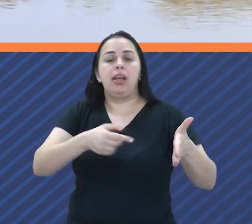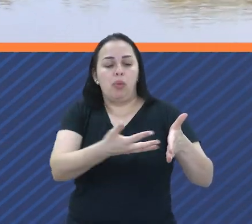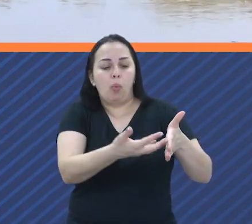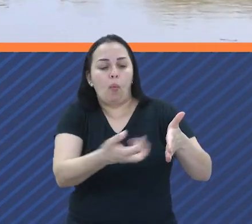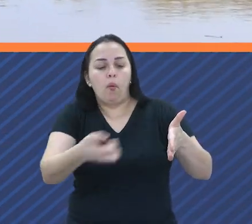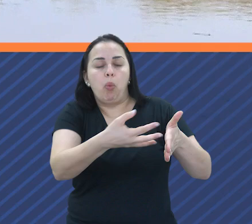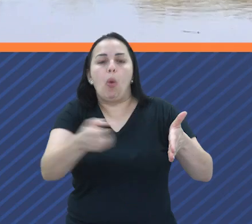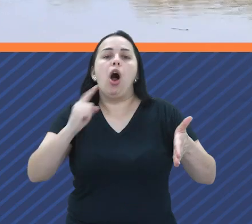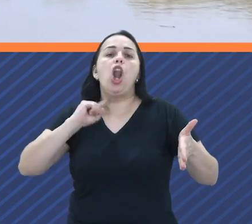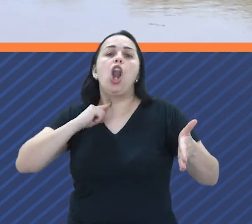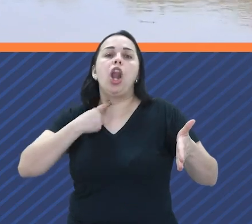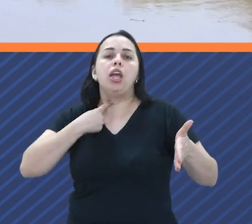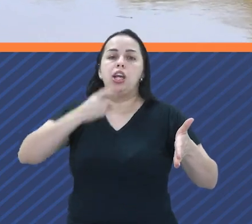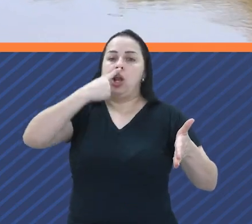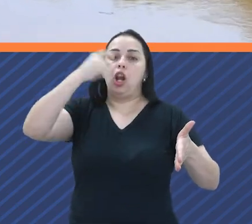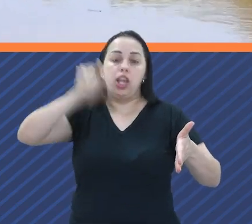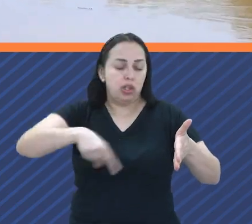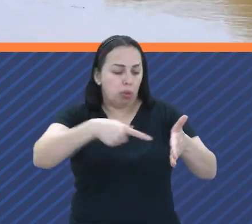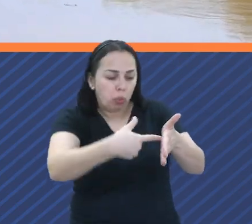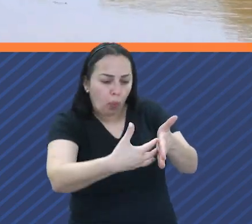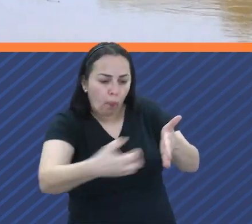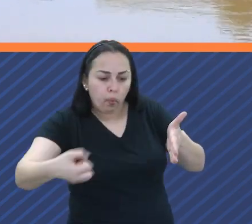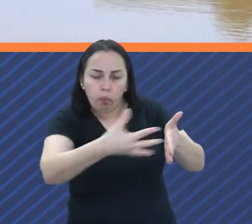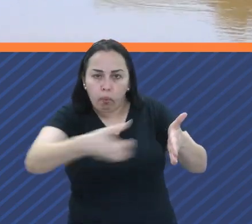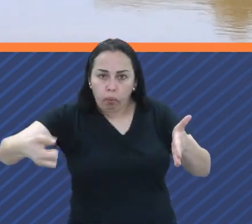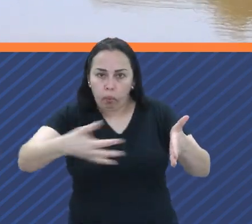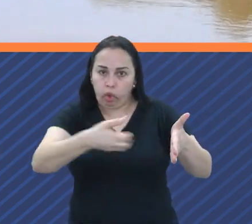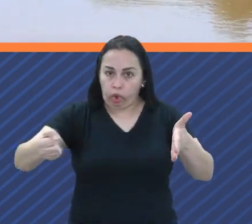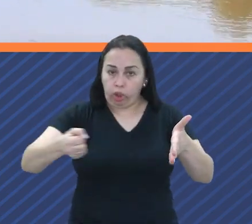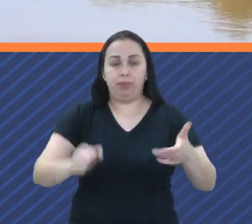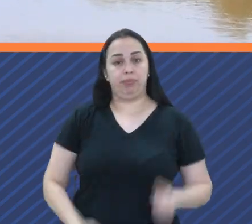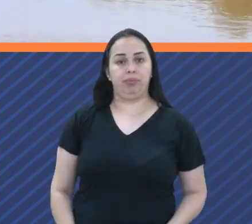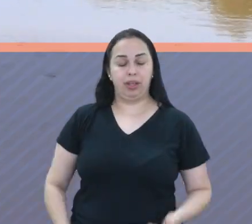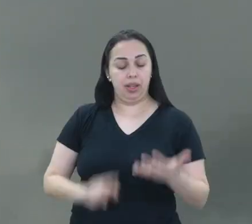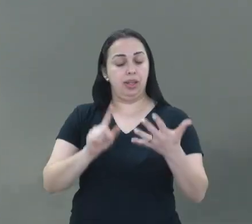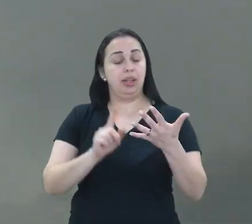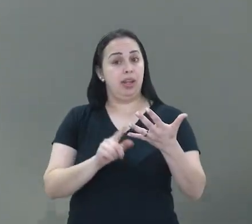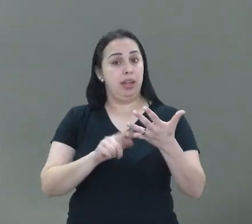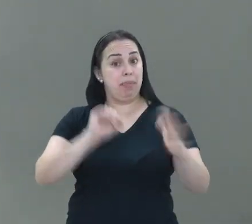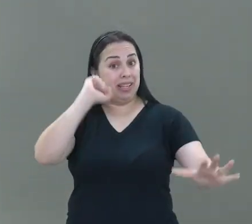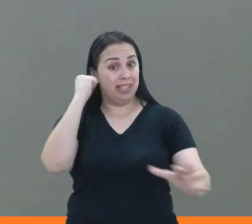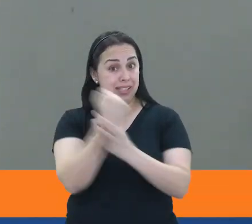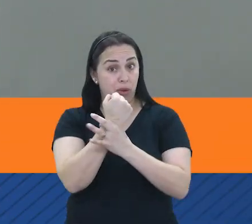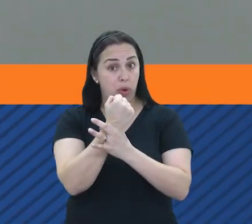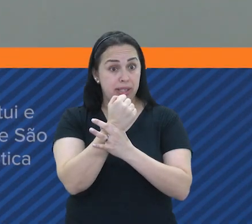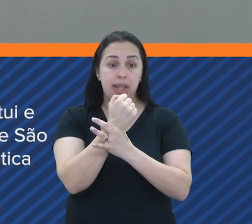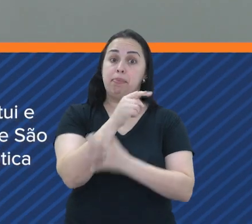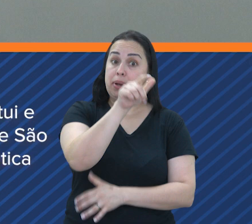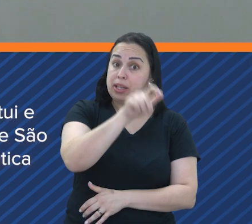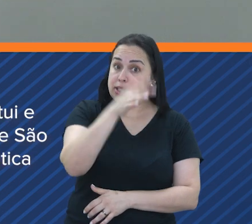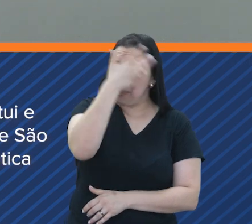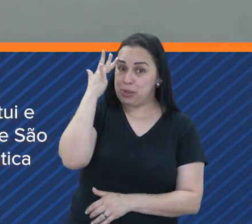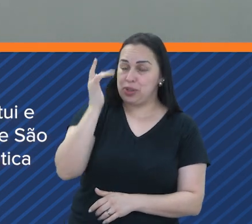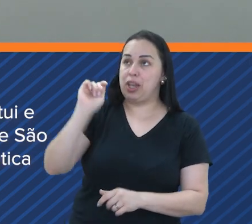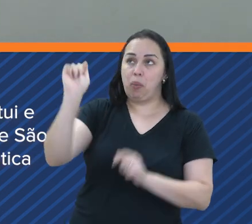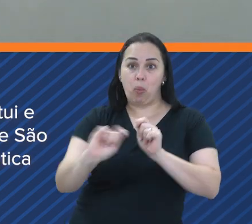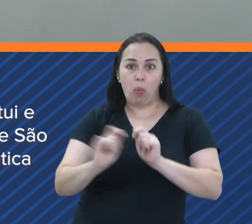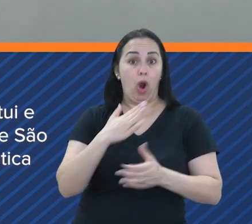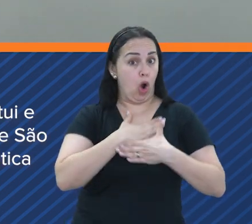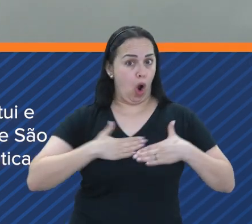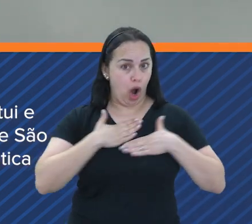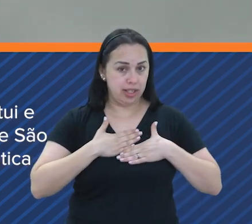meta é conter o avanço de resíduos descartados irregularmente nos cursos d'água. E para a segurança das pessoas que soltam pipa